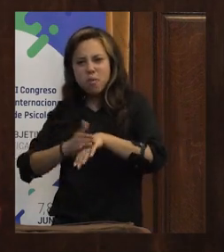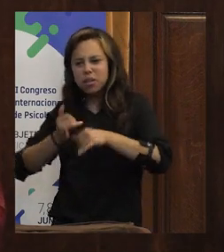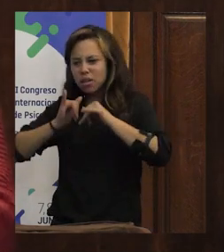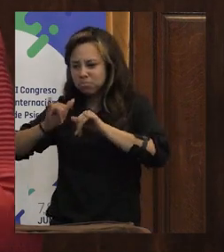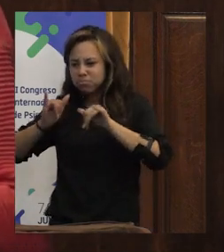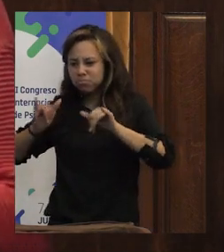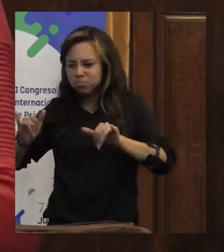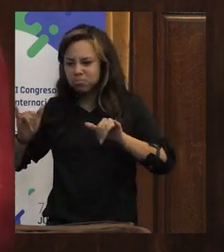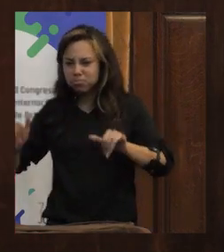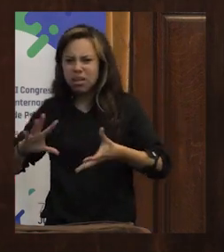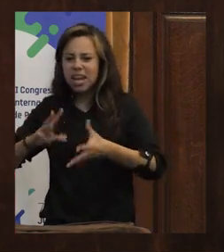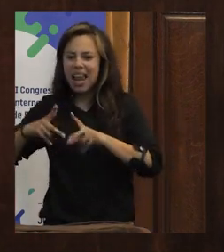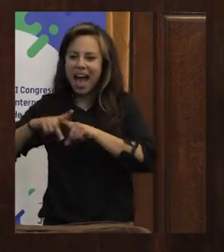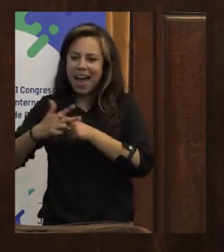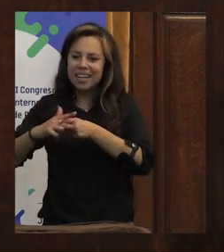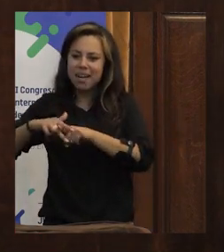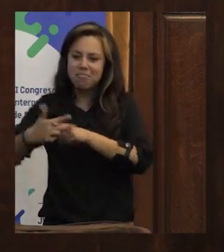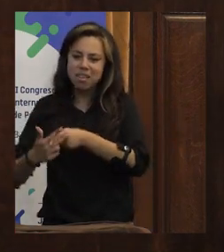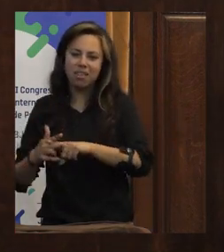Tá.